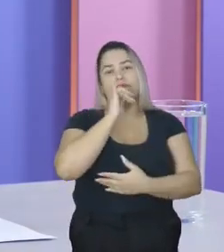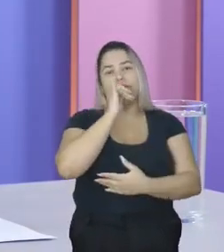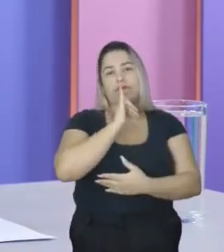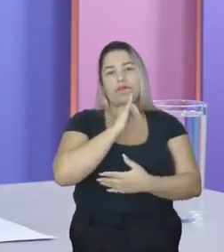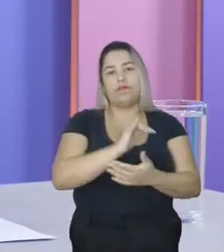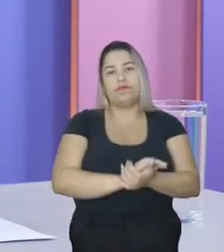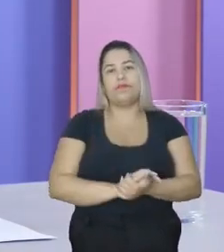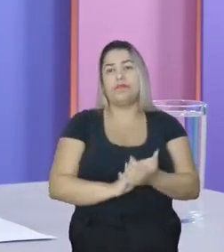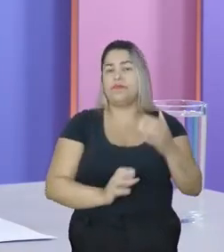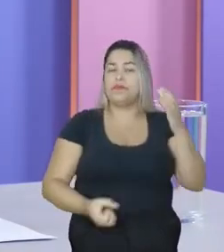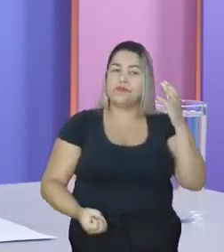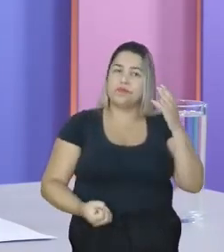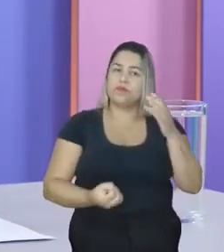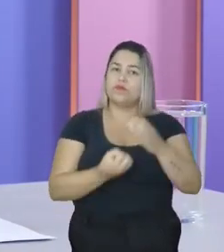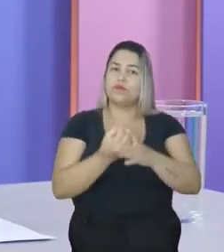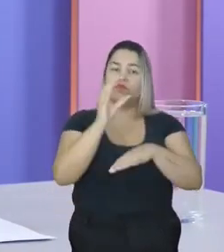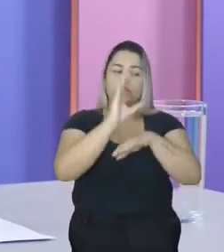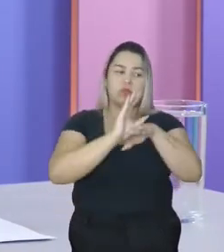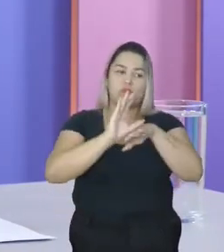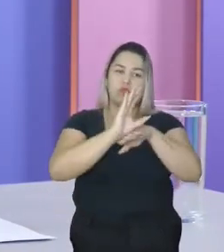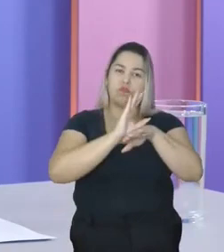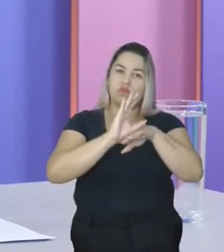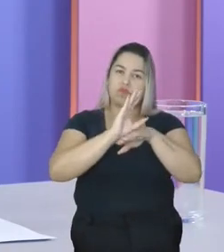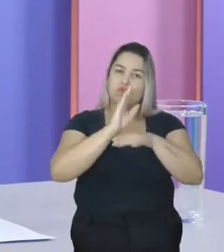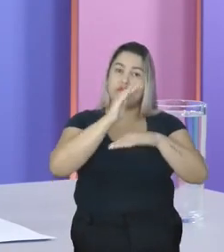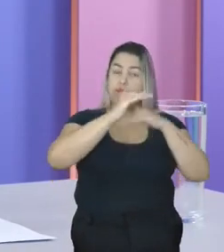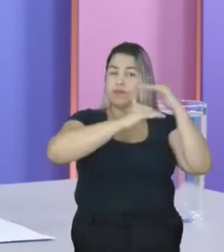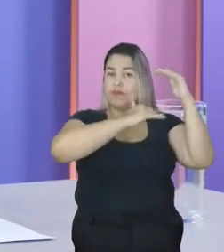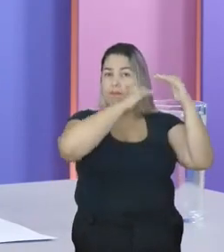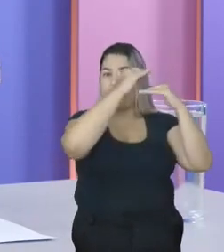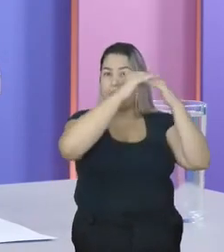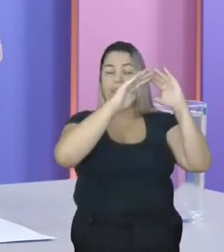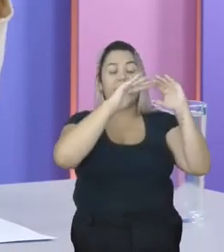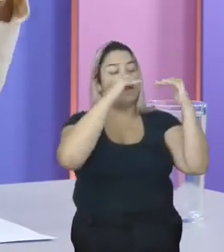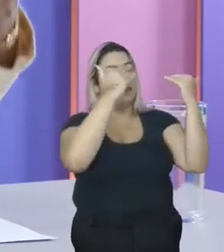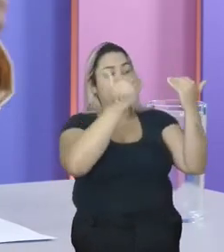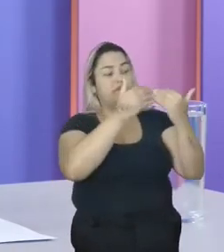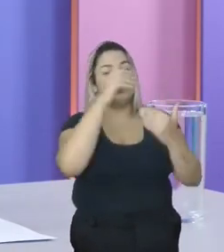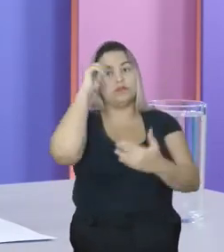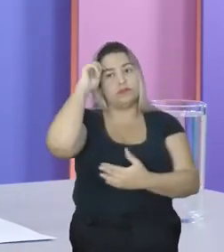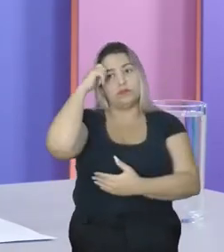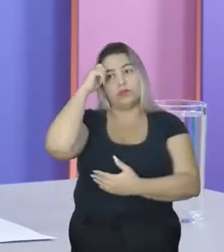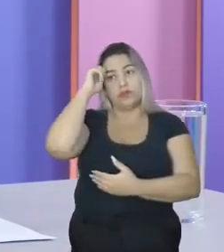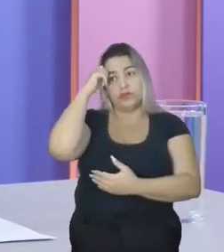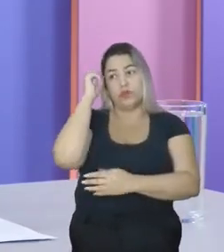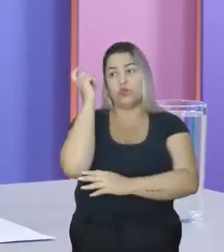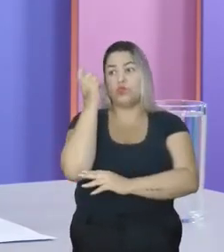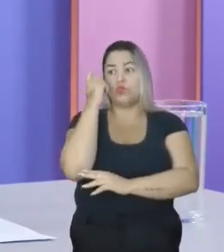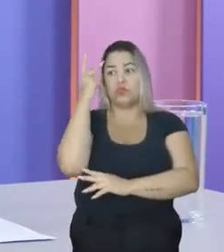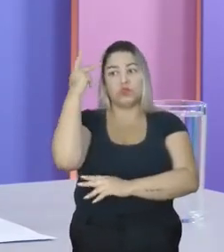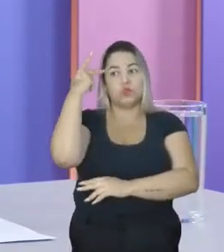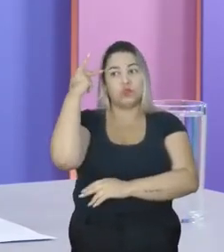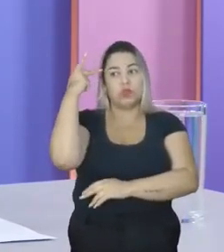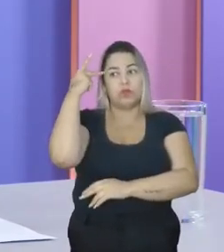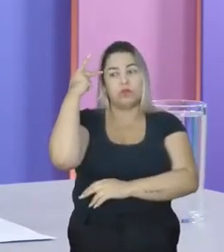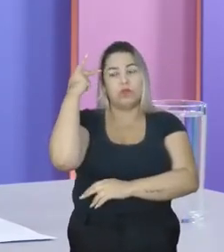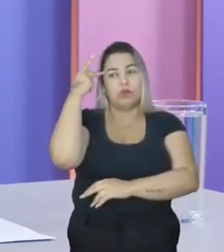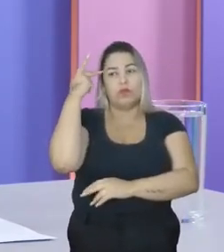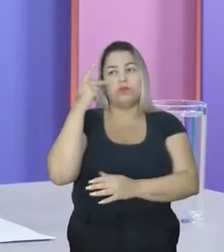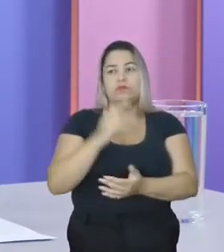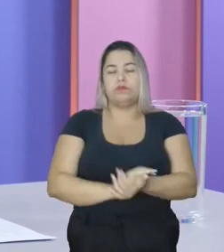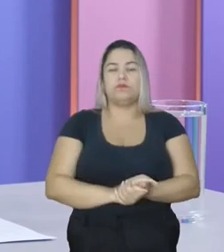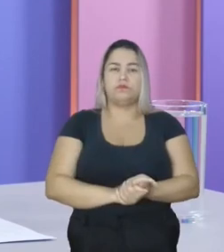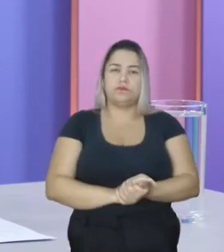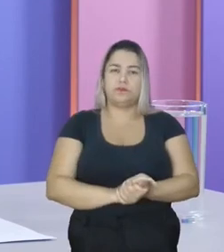a criação dos conselhos de desenvolvimento da comunidade negra de São Paulo, Rio Grande do Sul. Também nesse